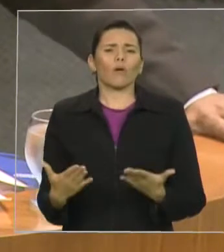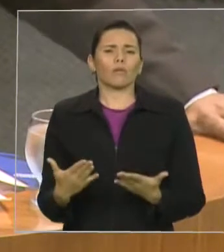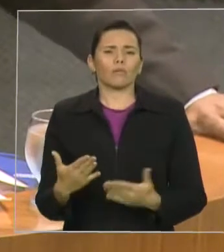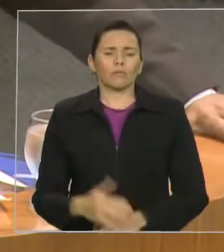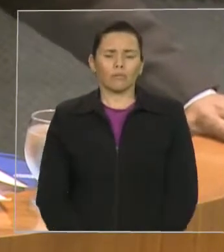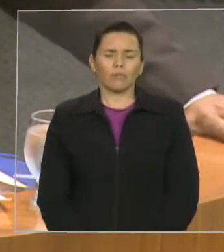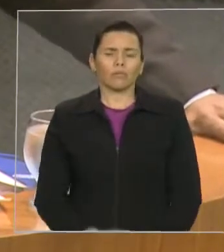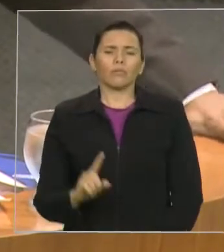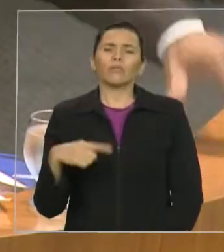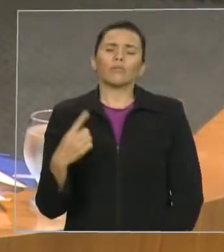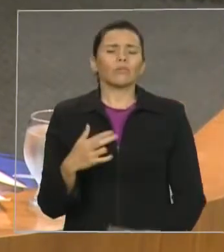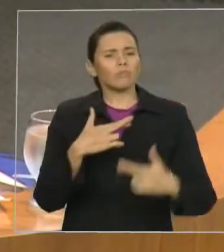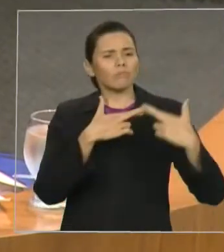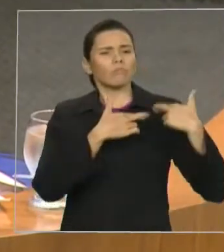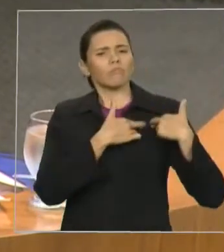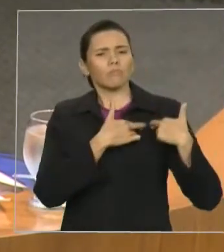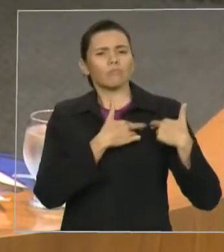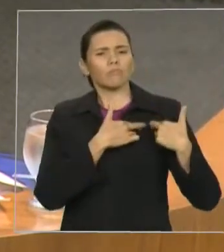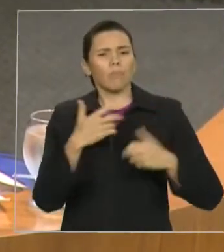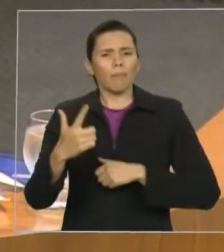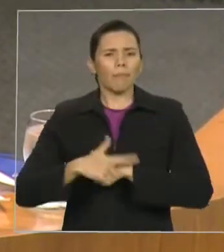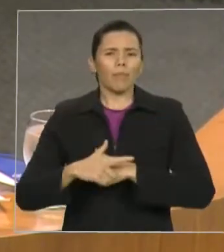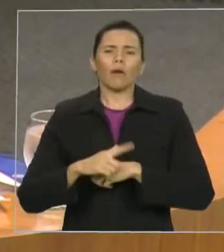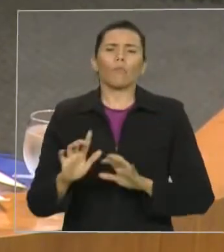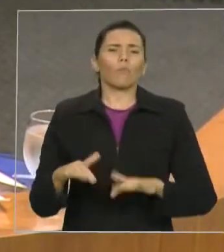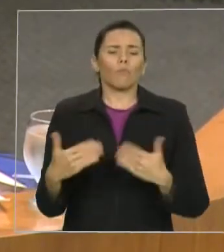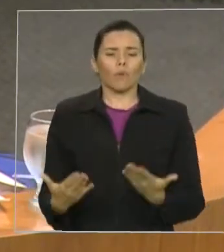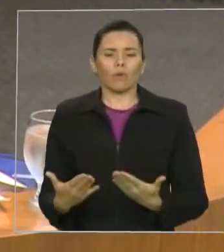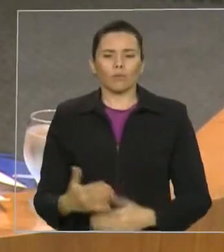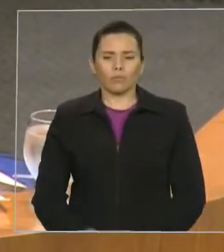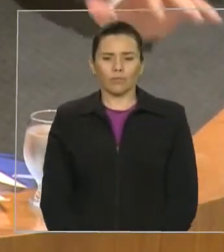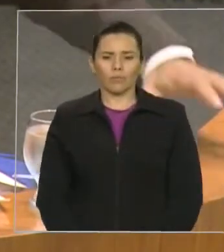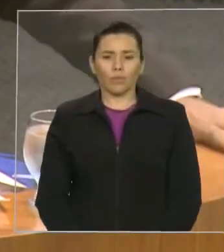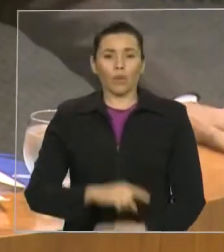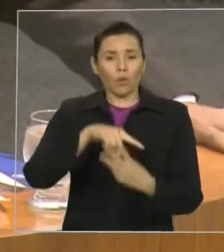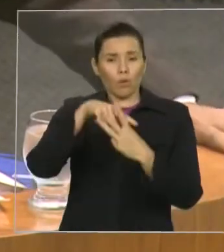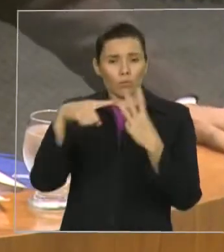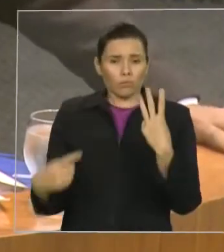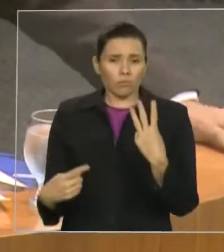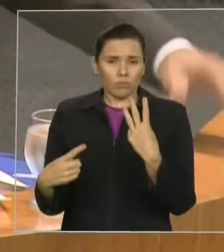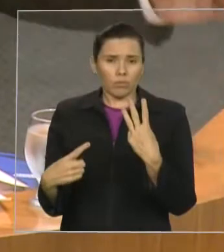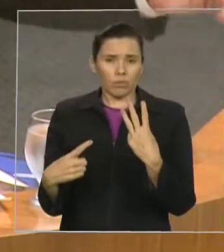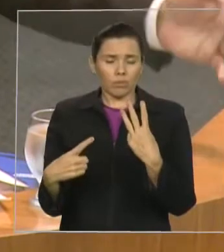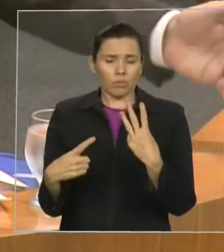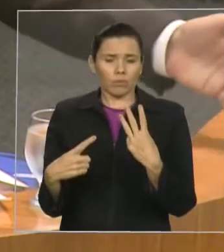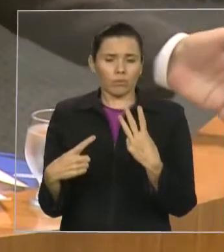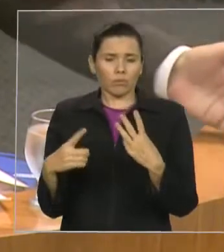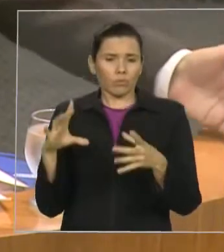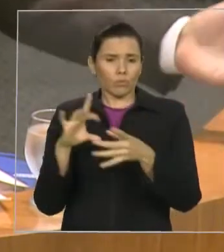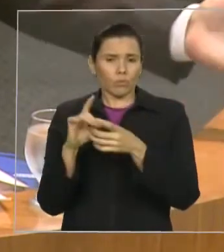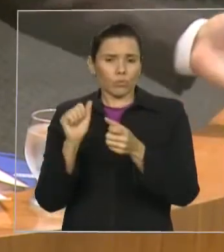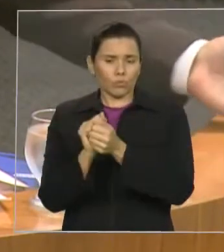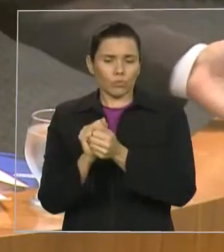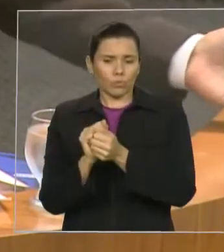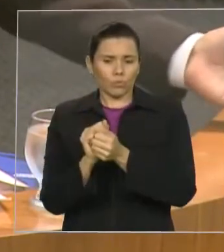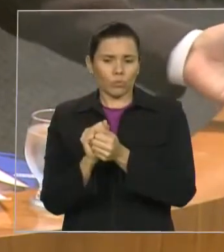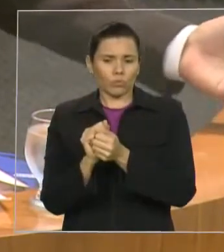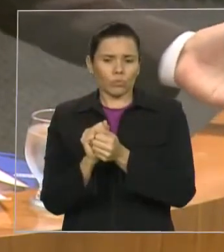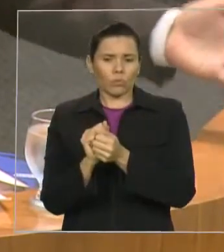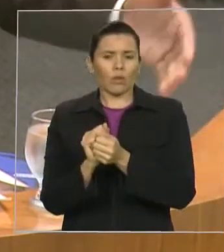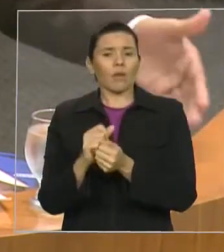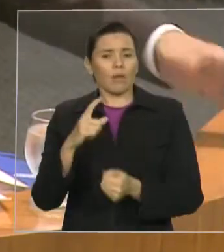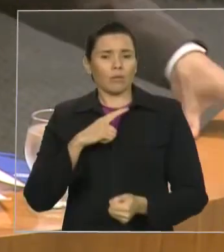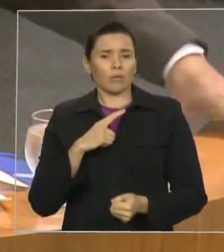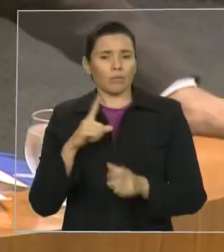casa? Os três poderes são harmônicos e independentes entre si. E o Poder Legislativo não pode realizar